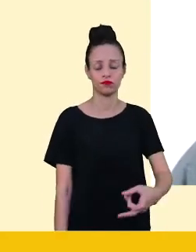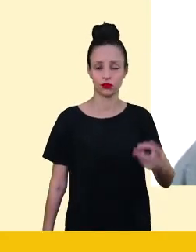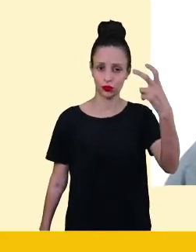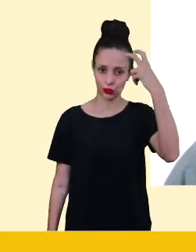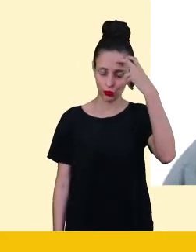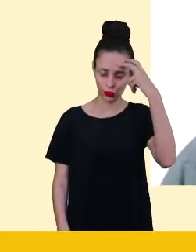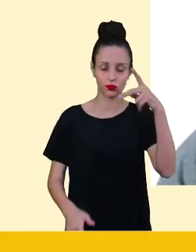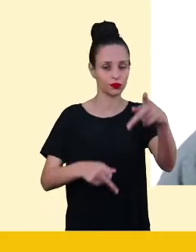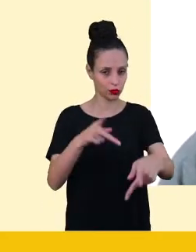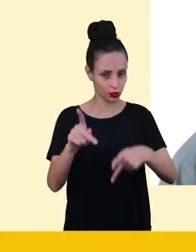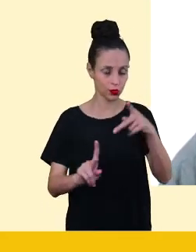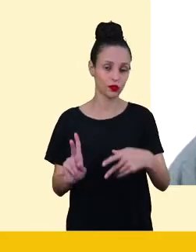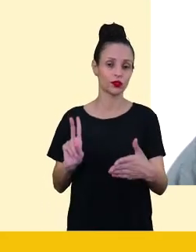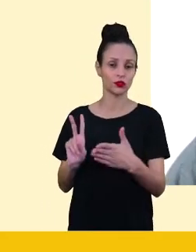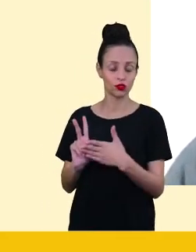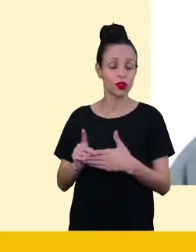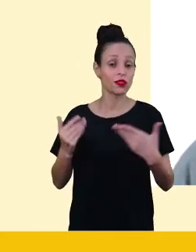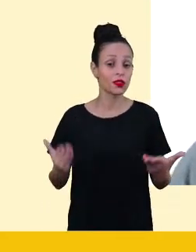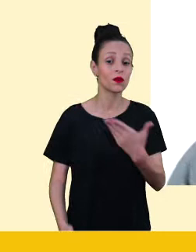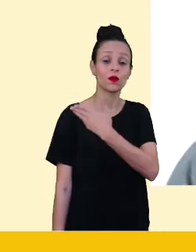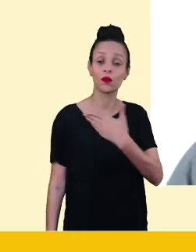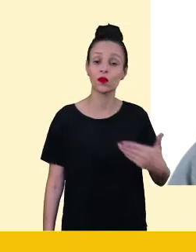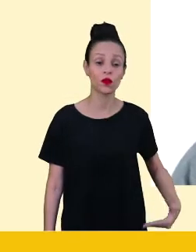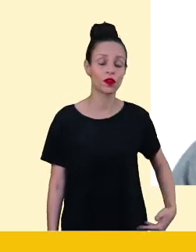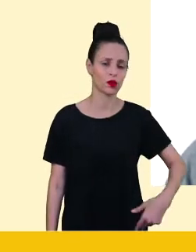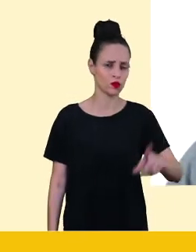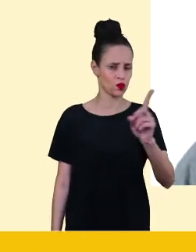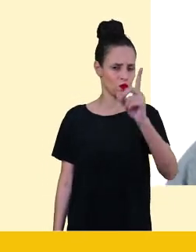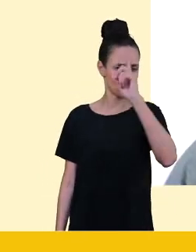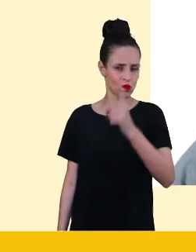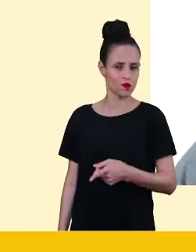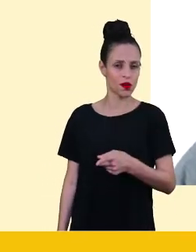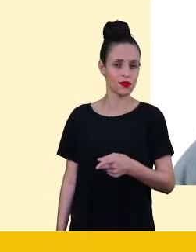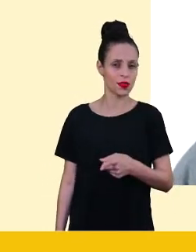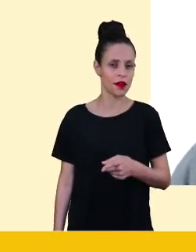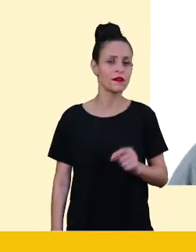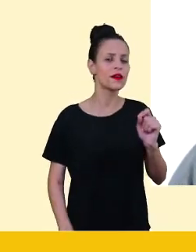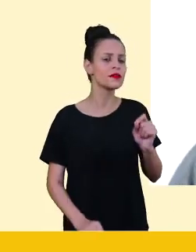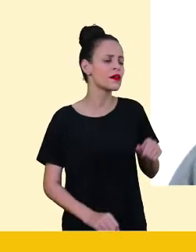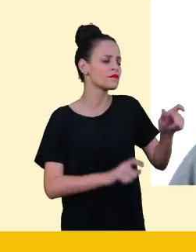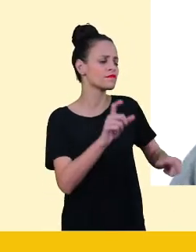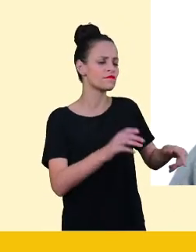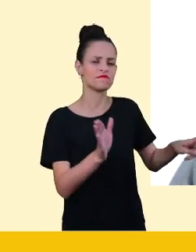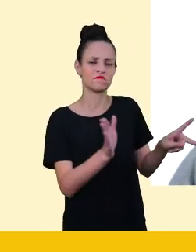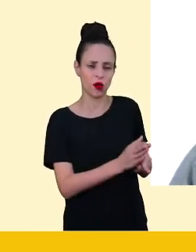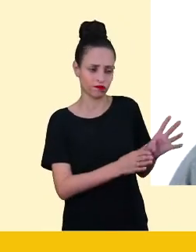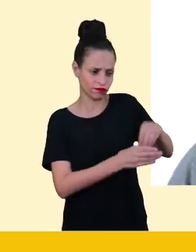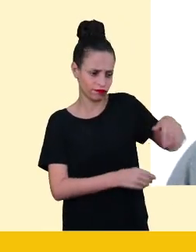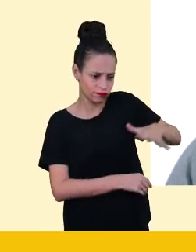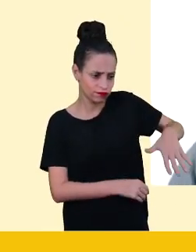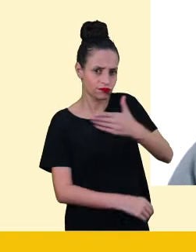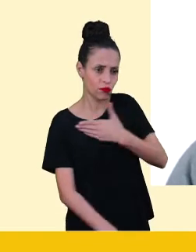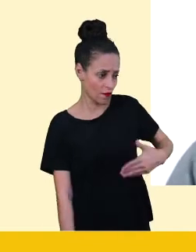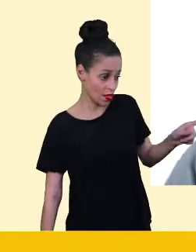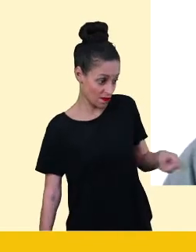povos. Então, assim, o governo não mandava os agentes, né, do governo para poder fazer isso. Então,